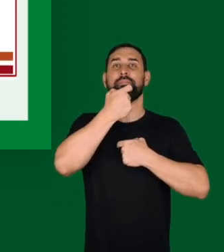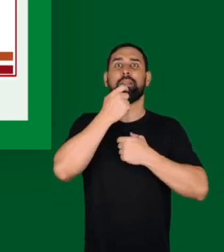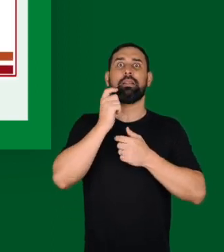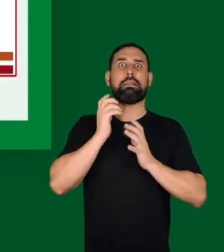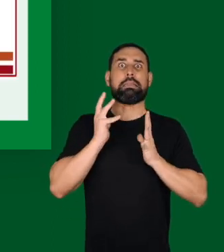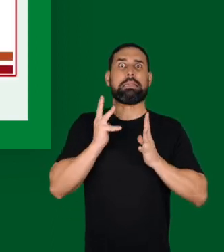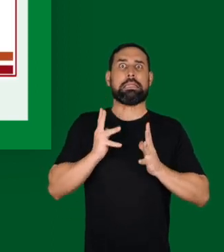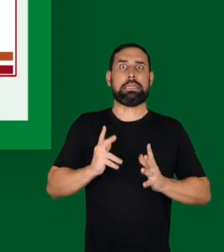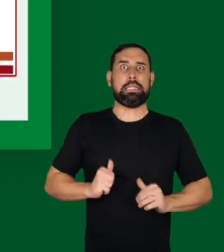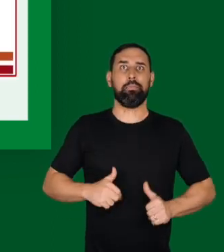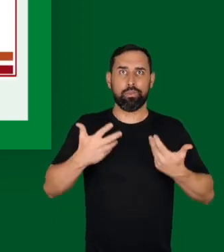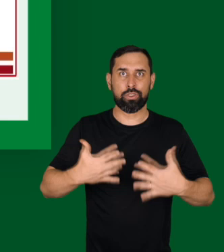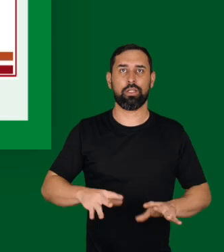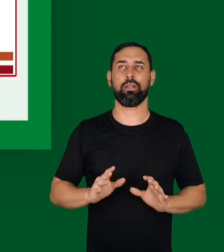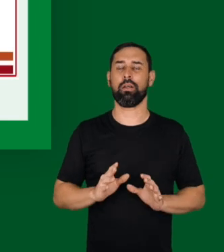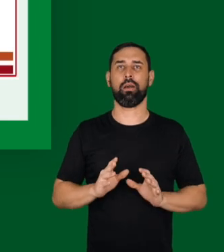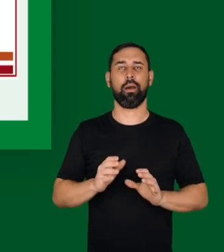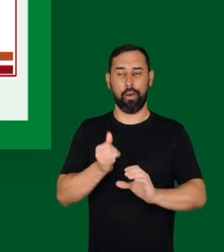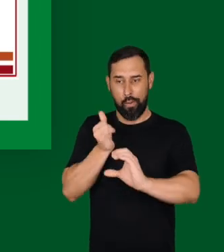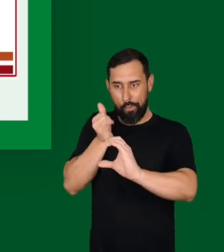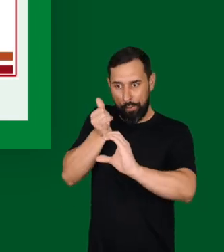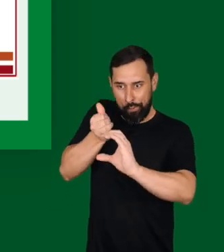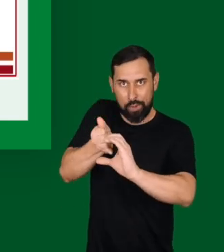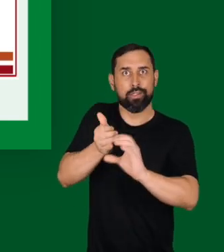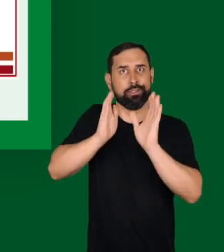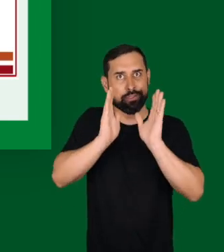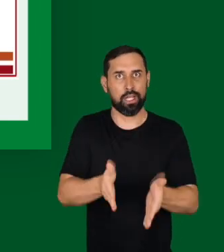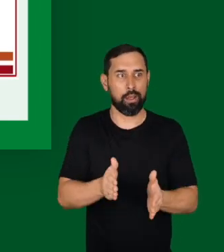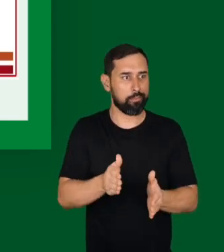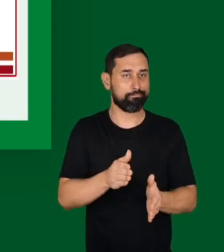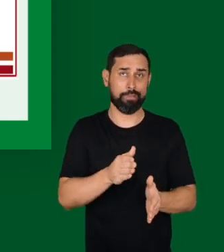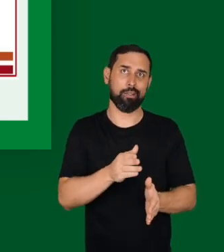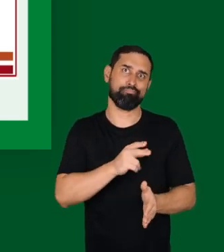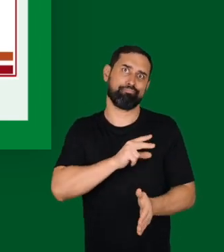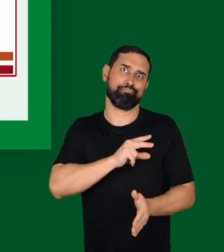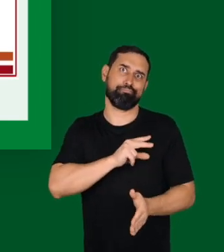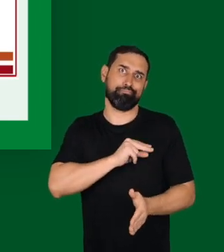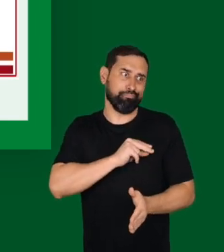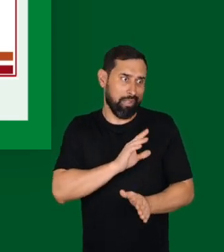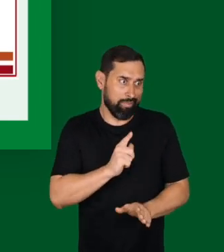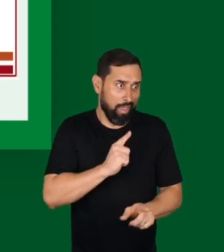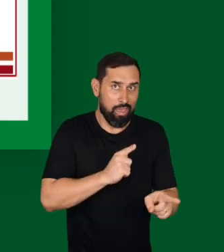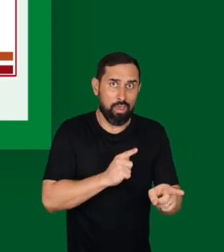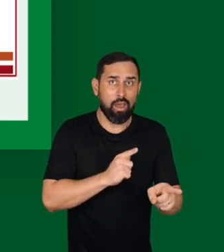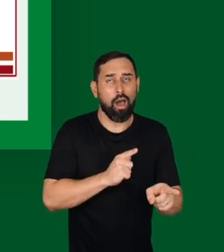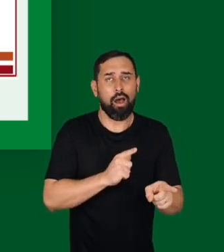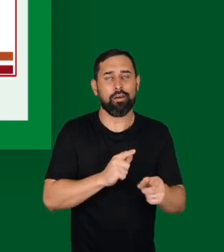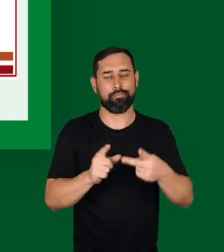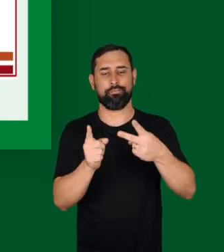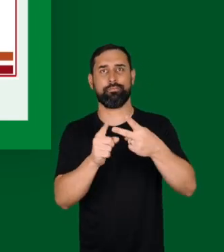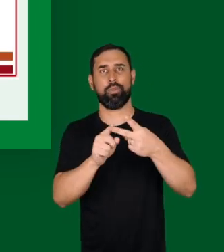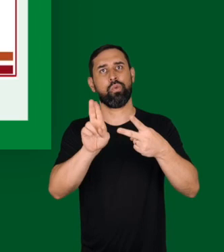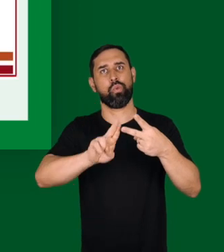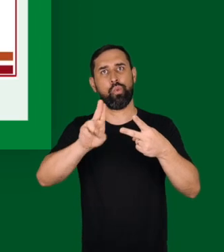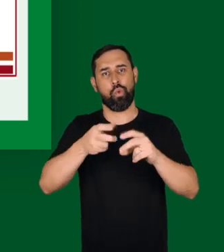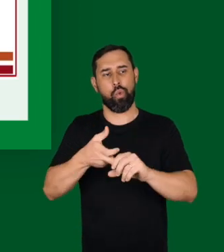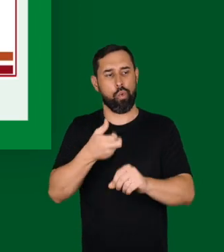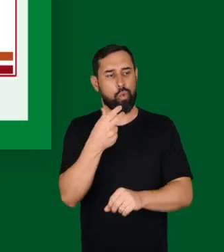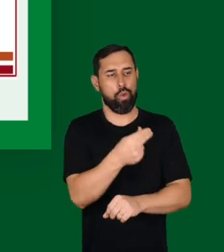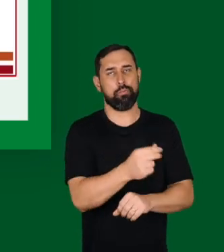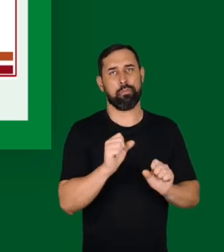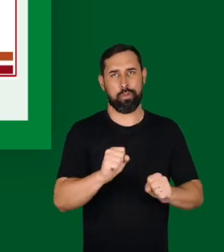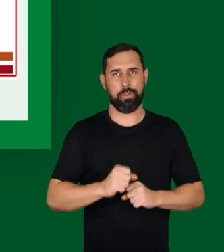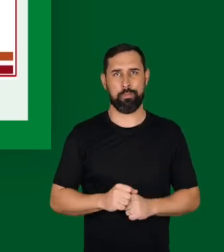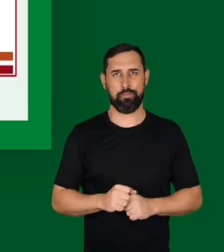tentei aspirar, aquela criança que eu tentei entubar. Essa bradicardia responde bem à atropina. Outras situações.